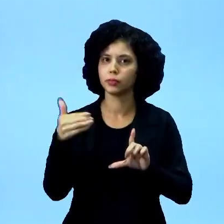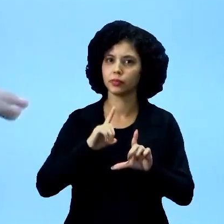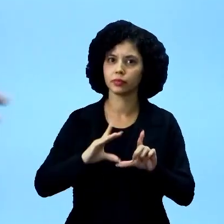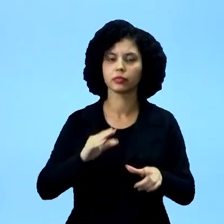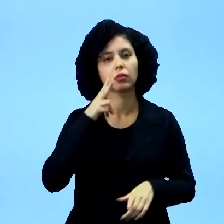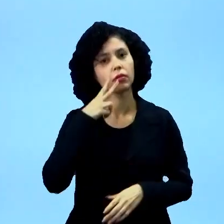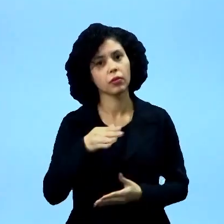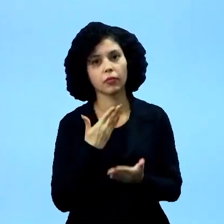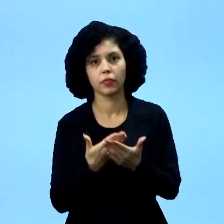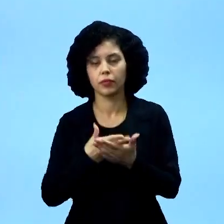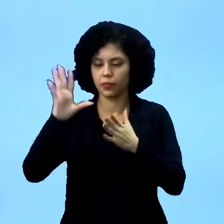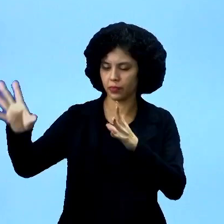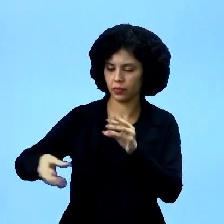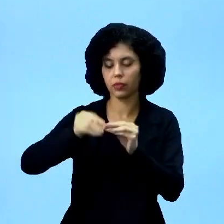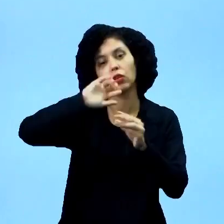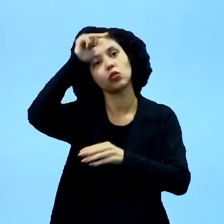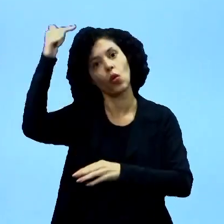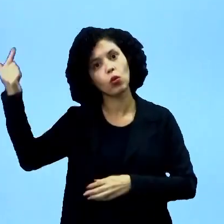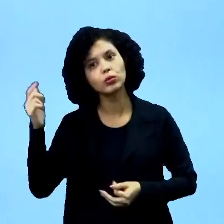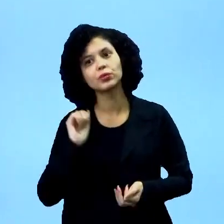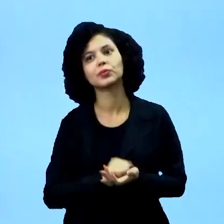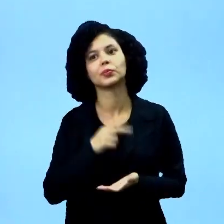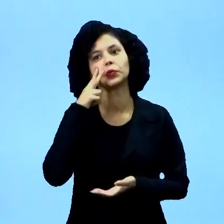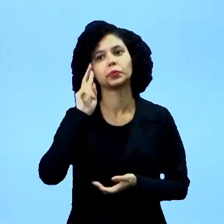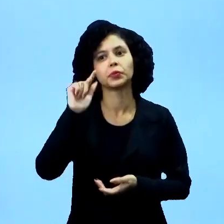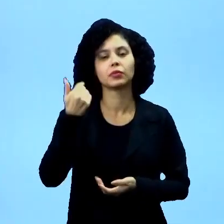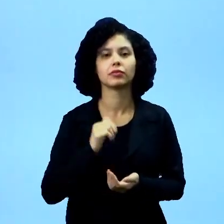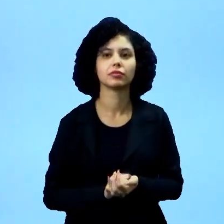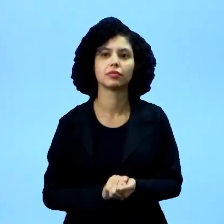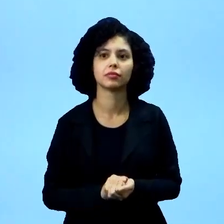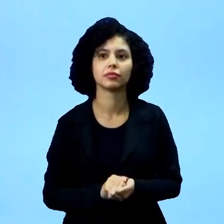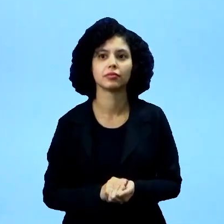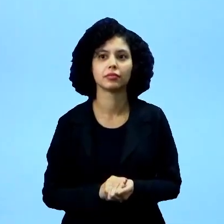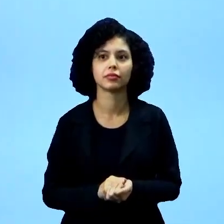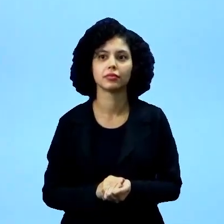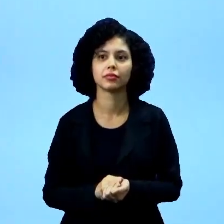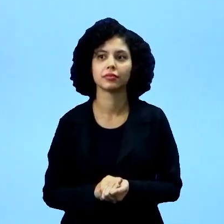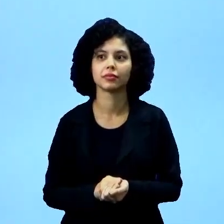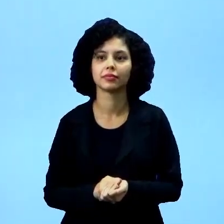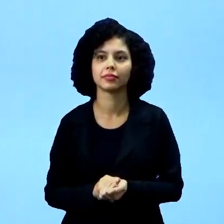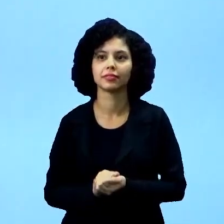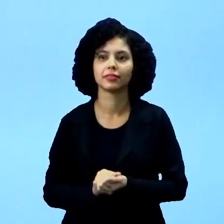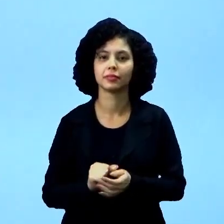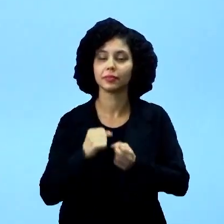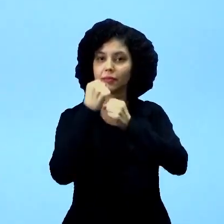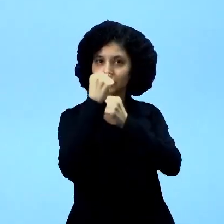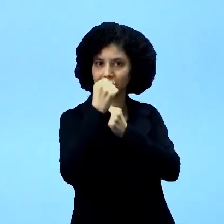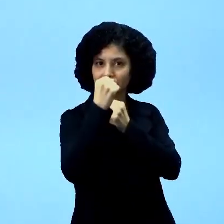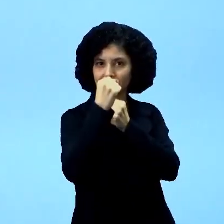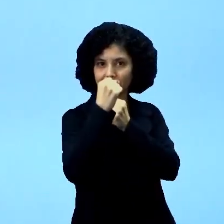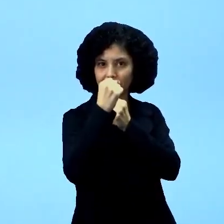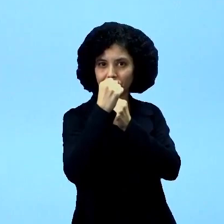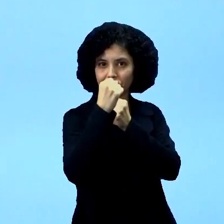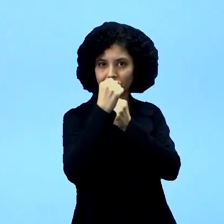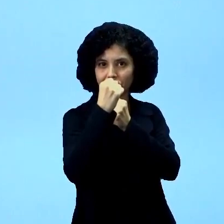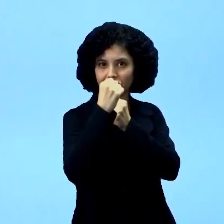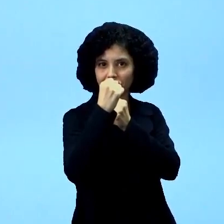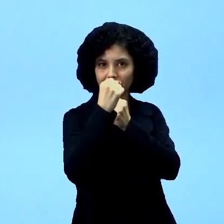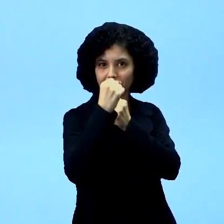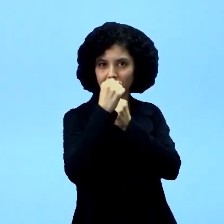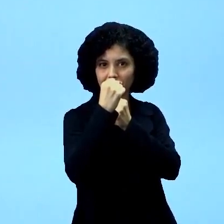plataforma Edu que você vai ver essa aula completa e diversas outras. Vejo vocês por aí e agora é hora do fight.